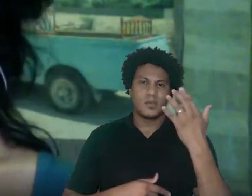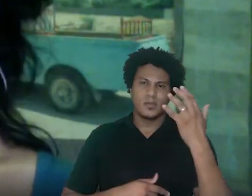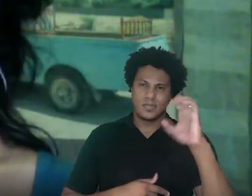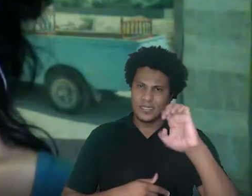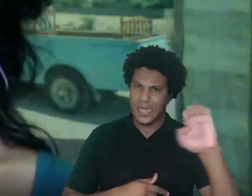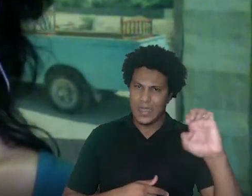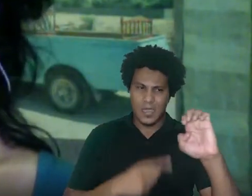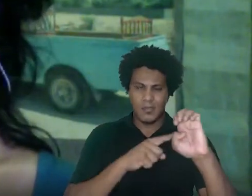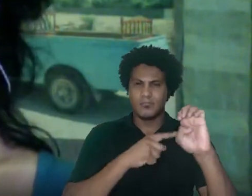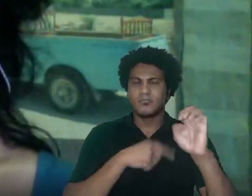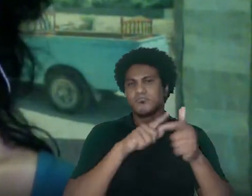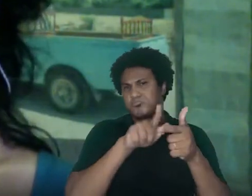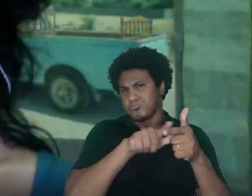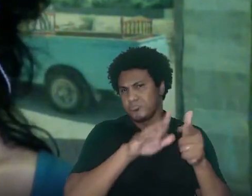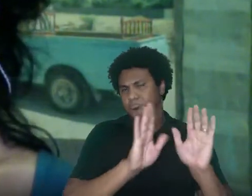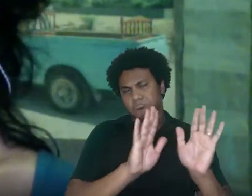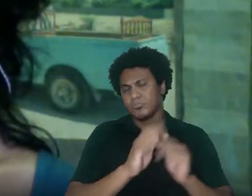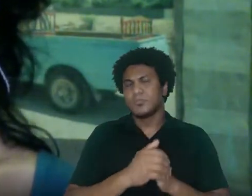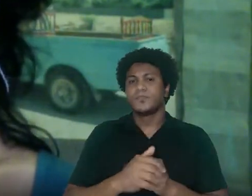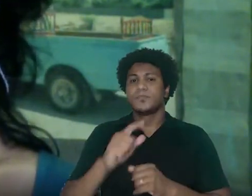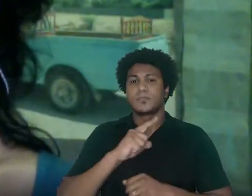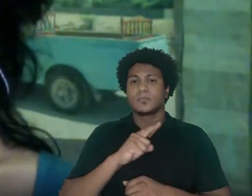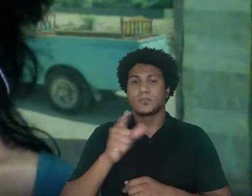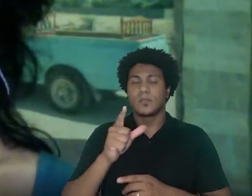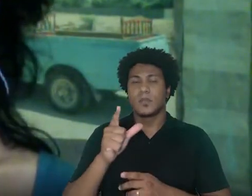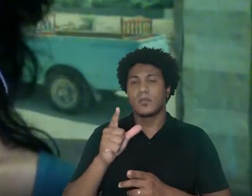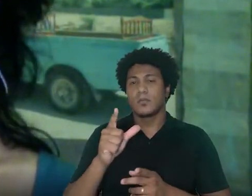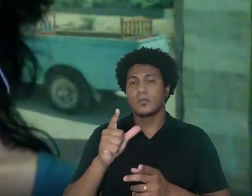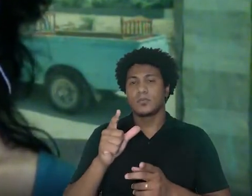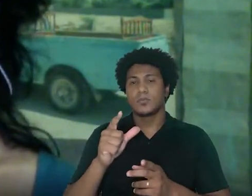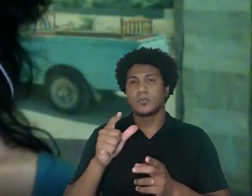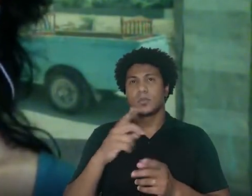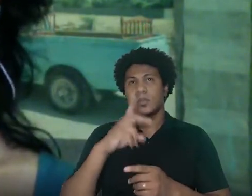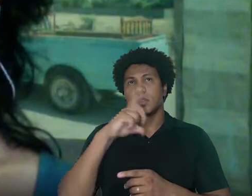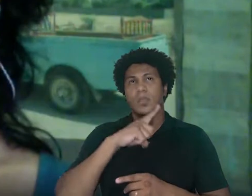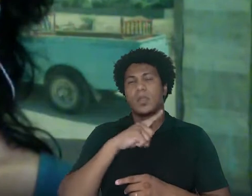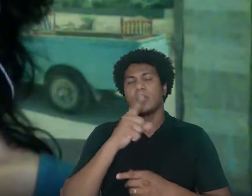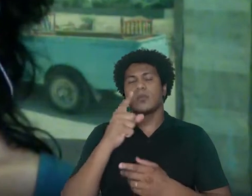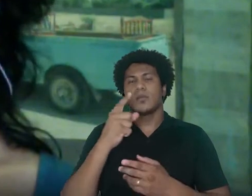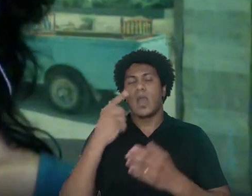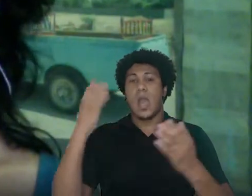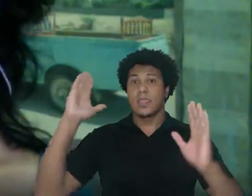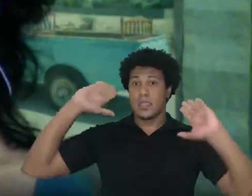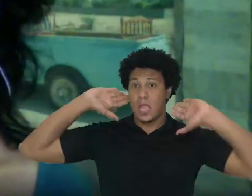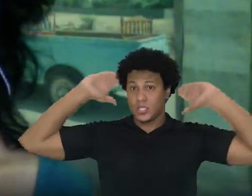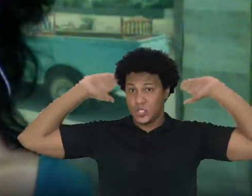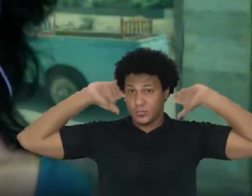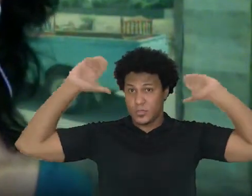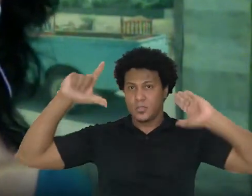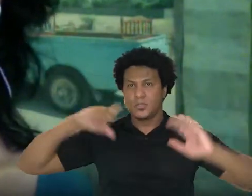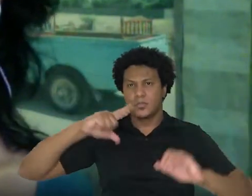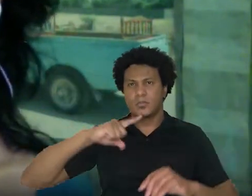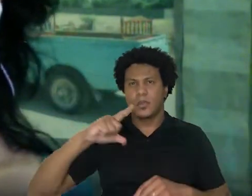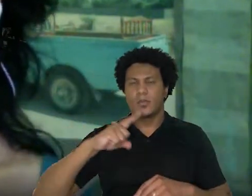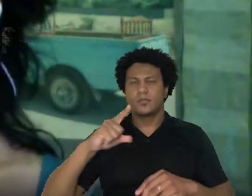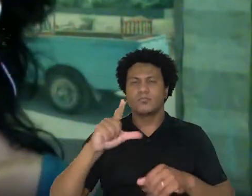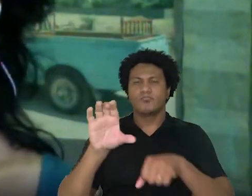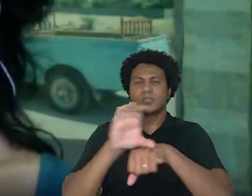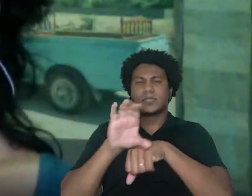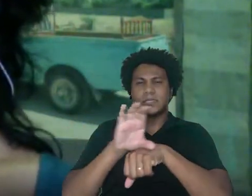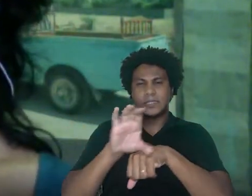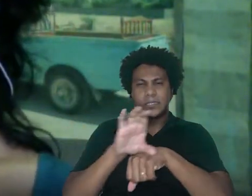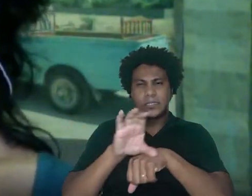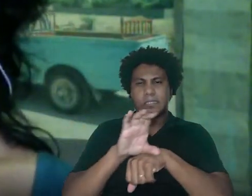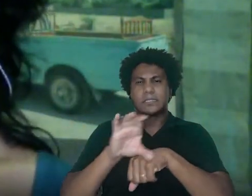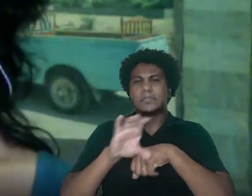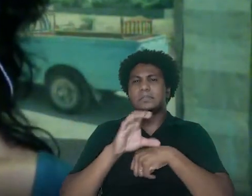mão direita, porque eu tenho uma hemiparesia esquerda, e minha mão direita tem tatuagem com umas cobras, e